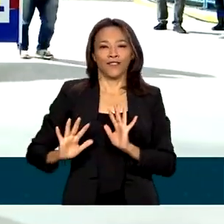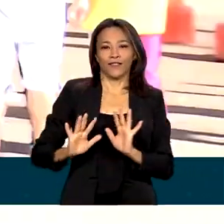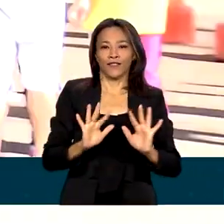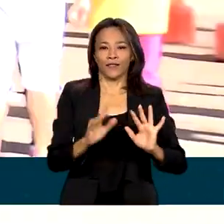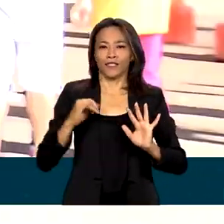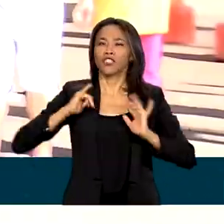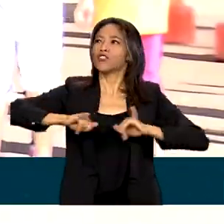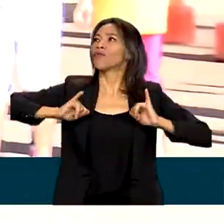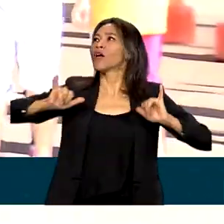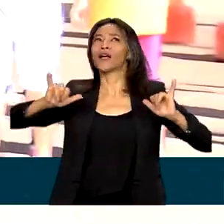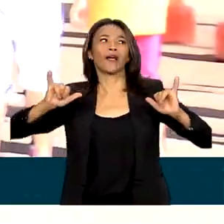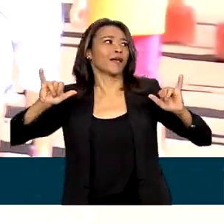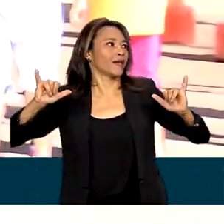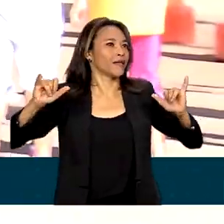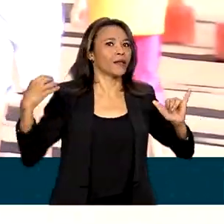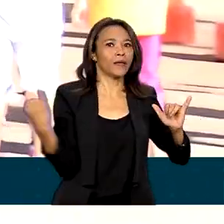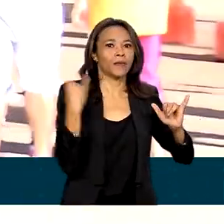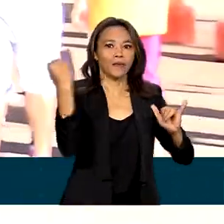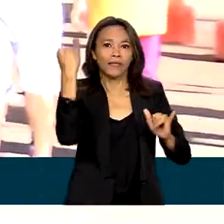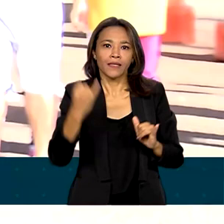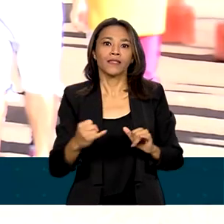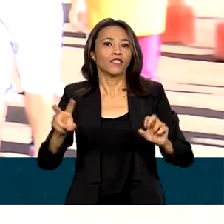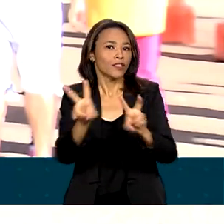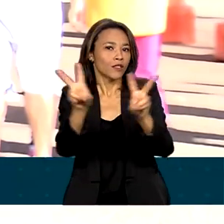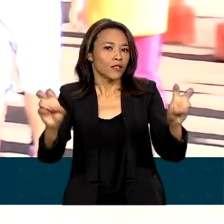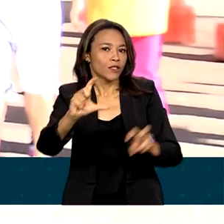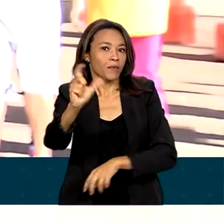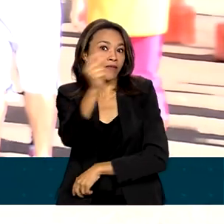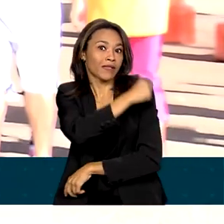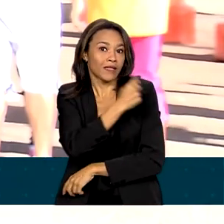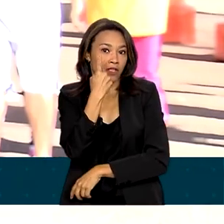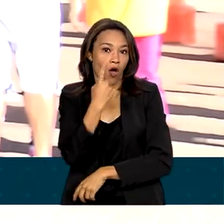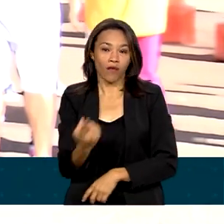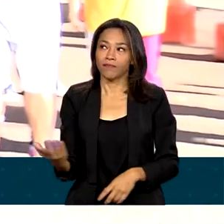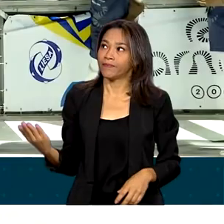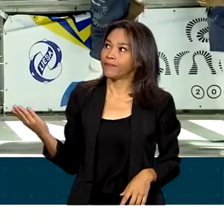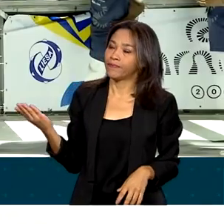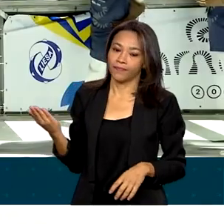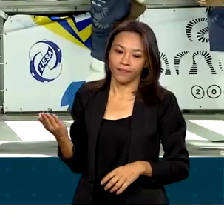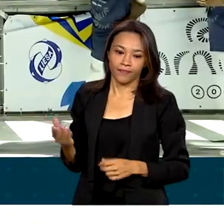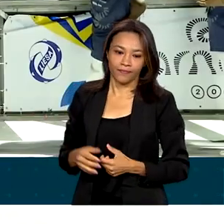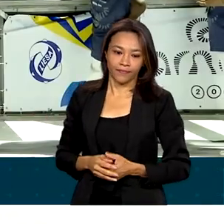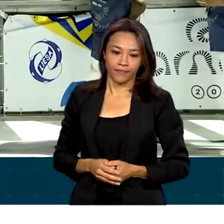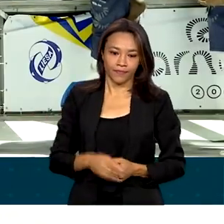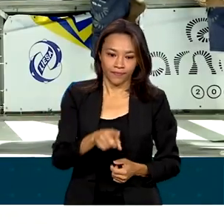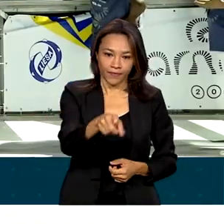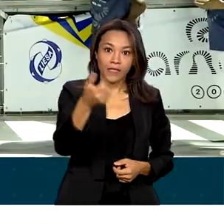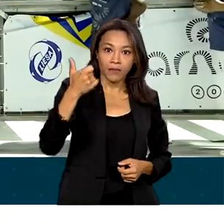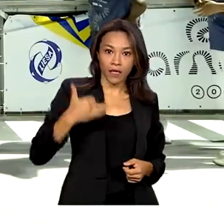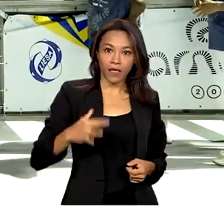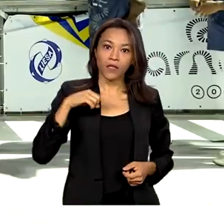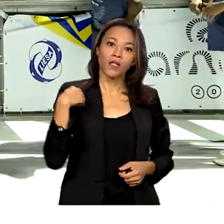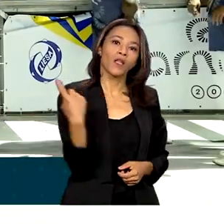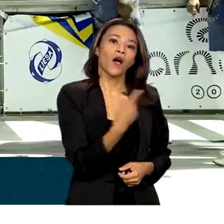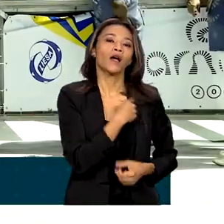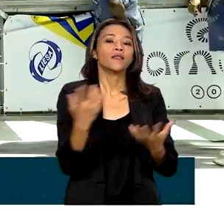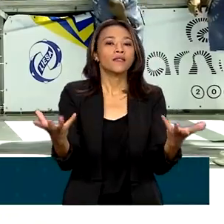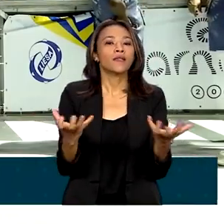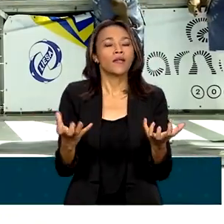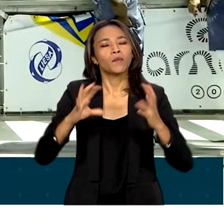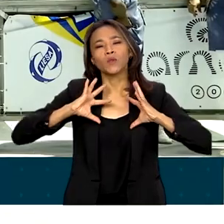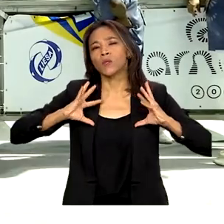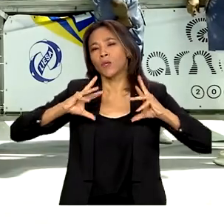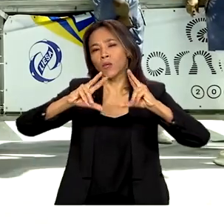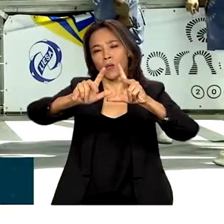a importância dessa mobilização Nacional pela vacinação Vamos assistir Mas queremos todos nessa campanha